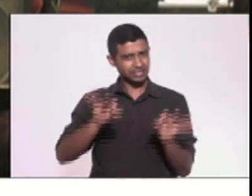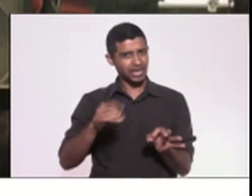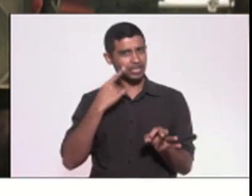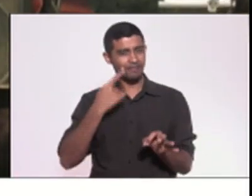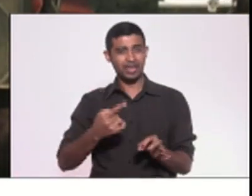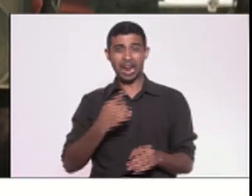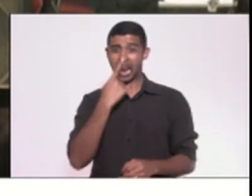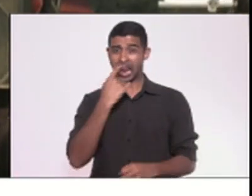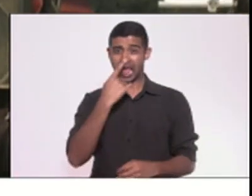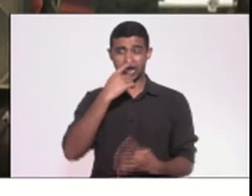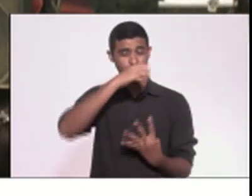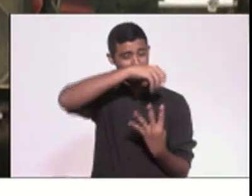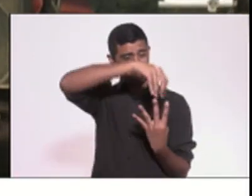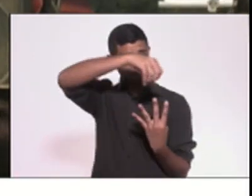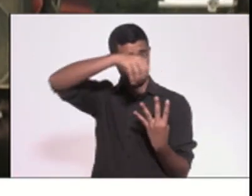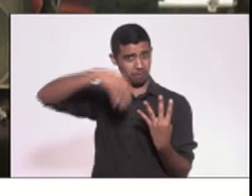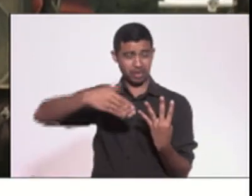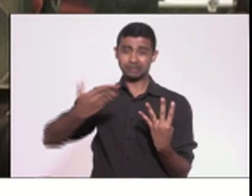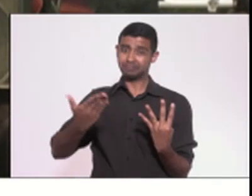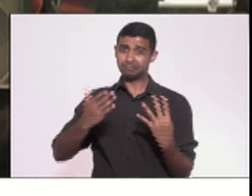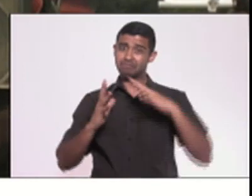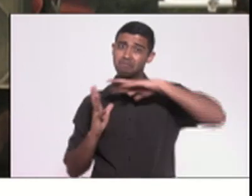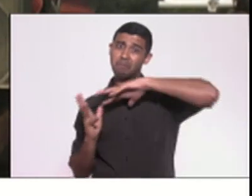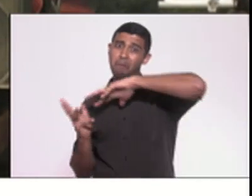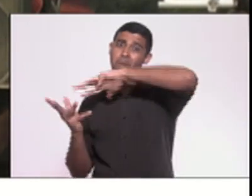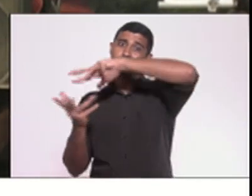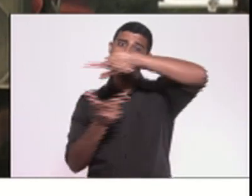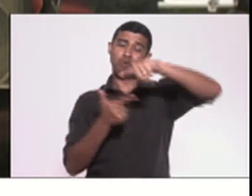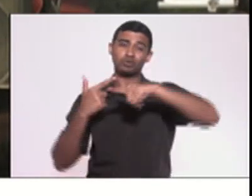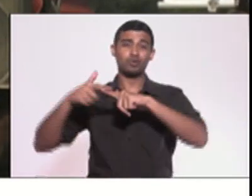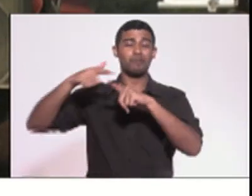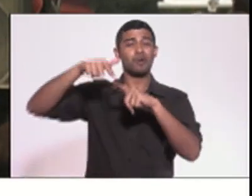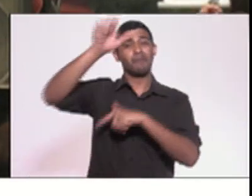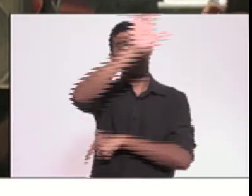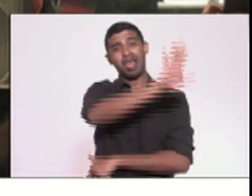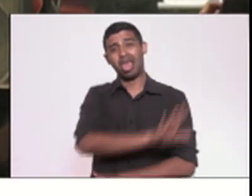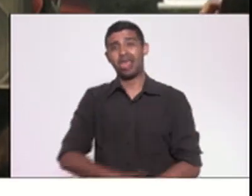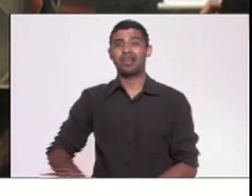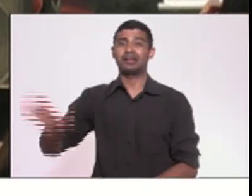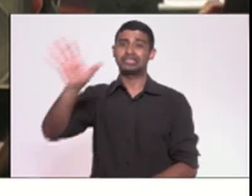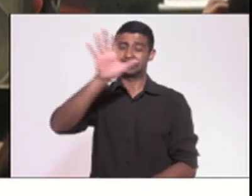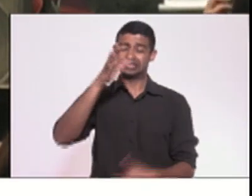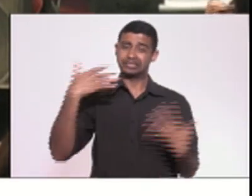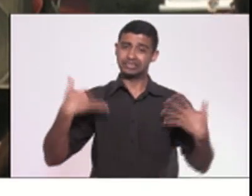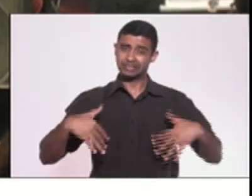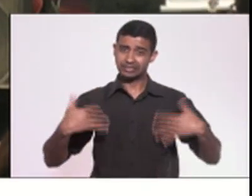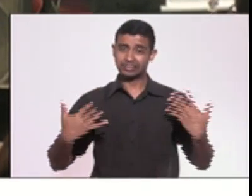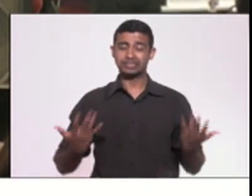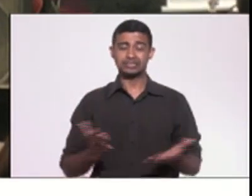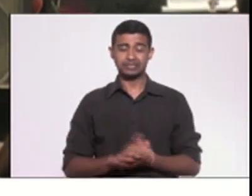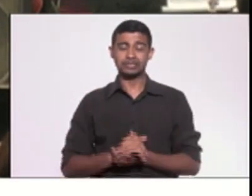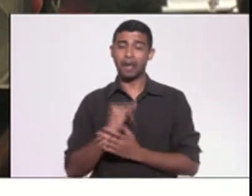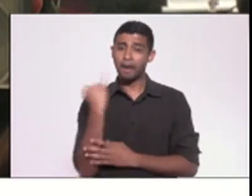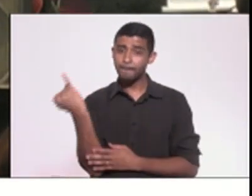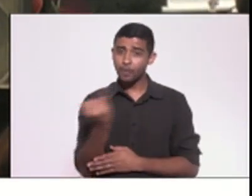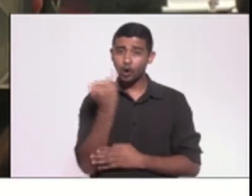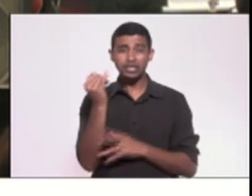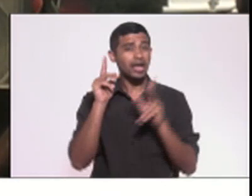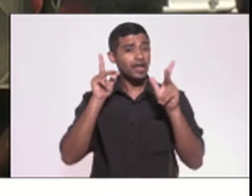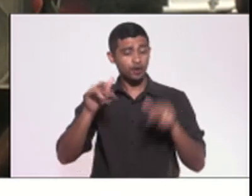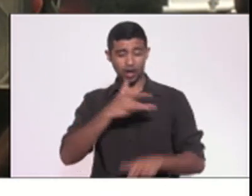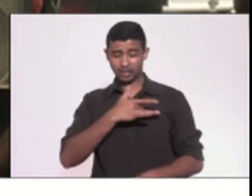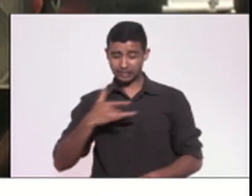é um problema global, pertencente a todas as nações, governos e indivíduos. Tão importante quanto a saúde pública,